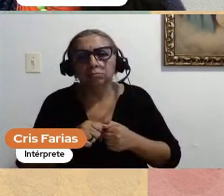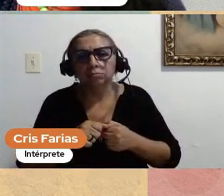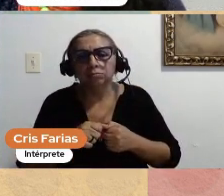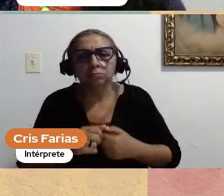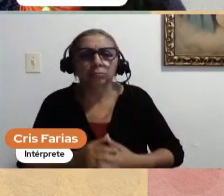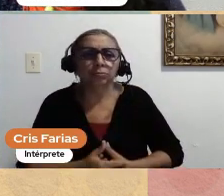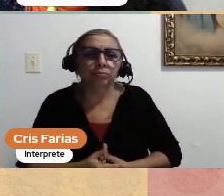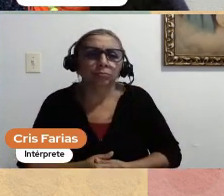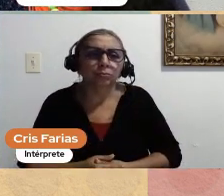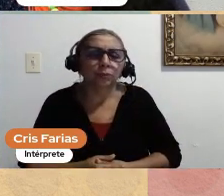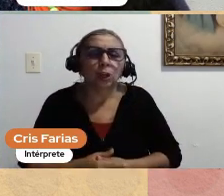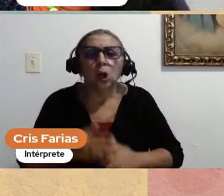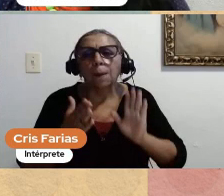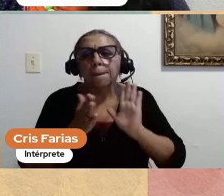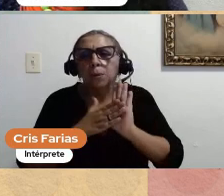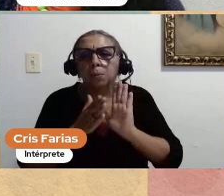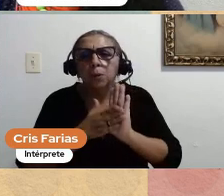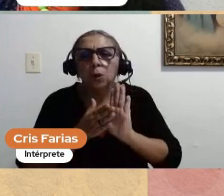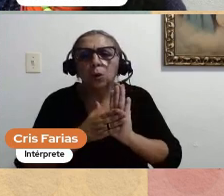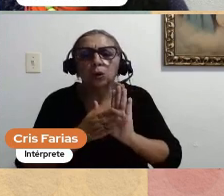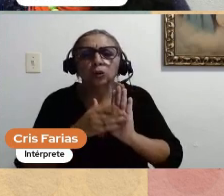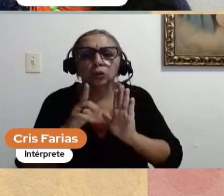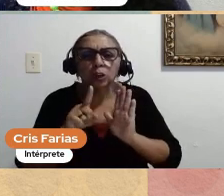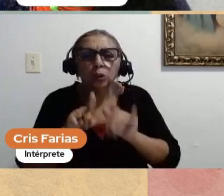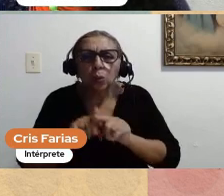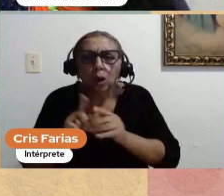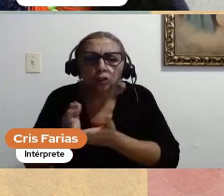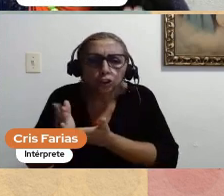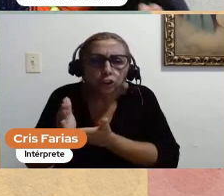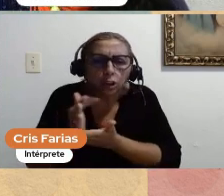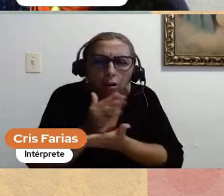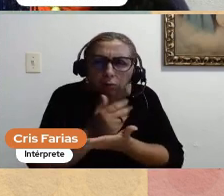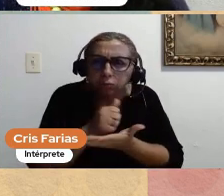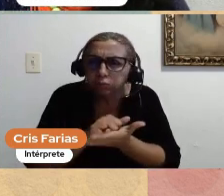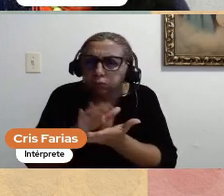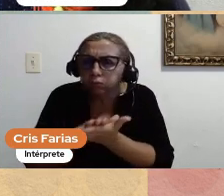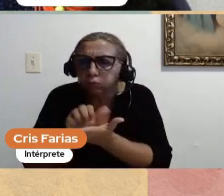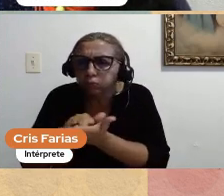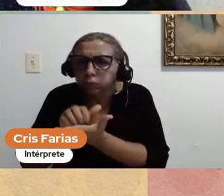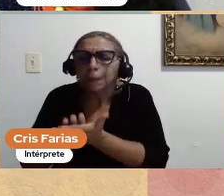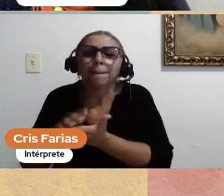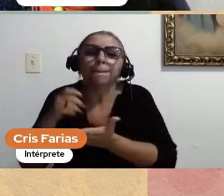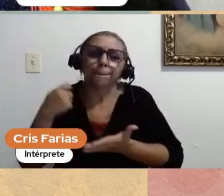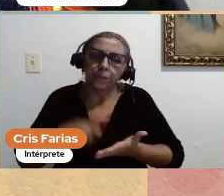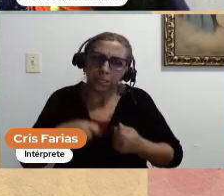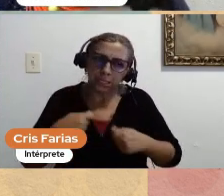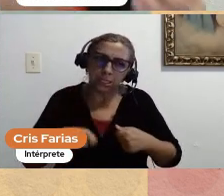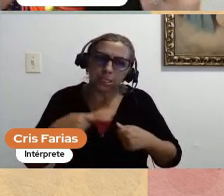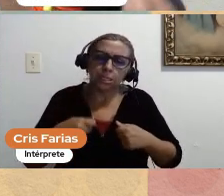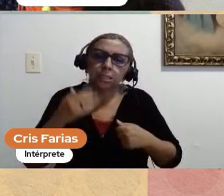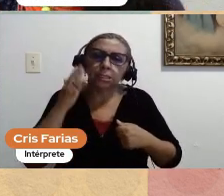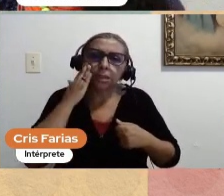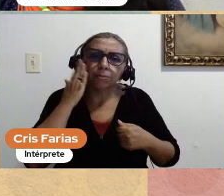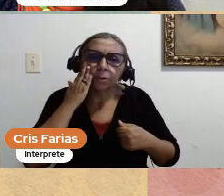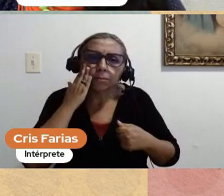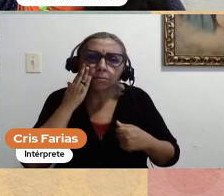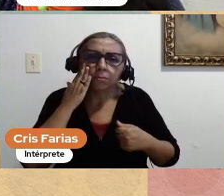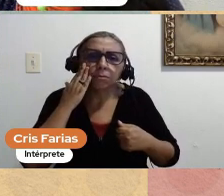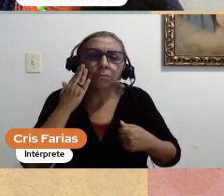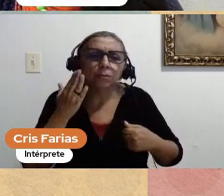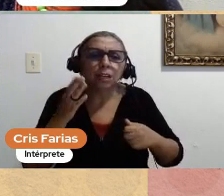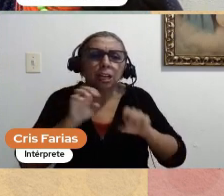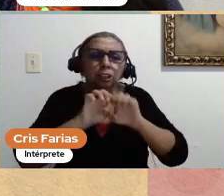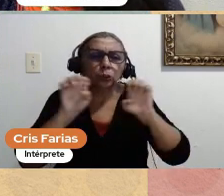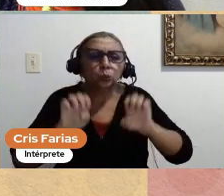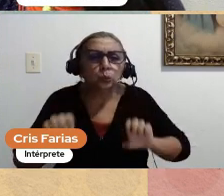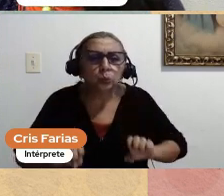proposto é um diagnóstico, porque precisa desse levantamento conceitual, histórico, de toda a estrutura de como está